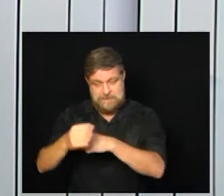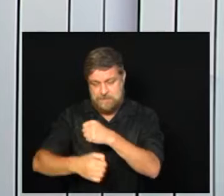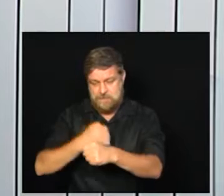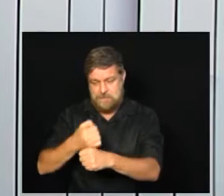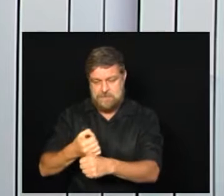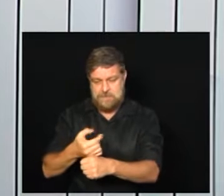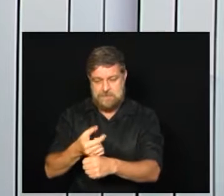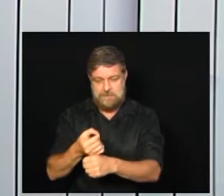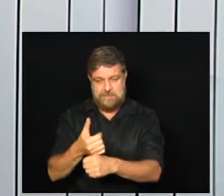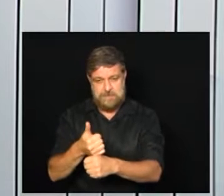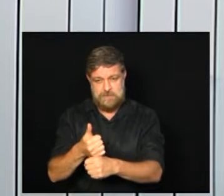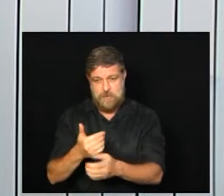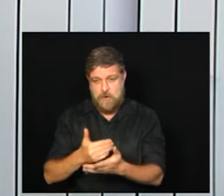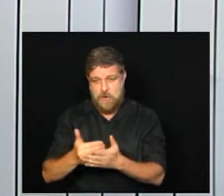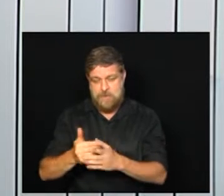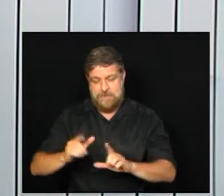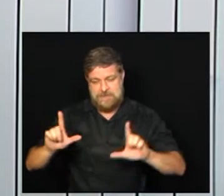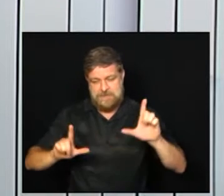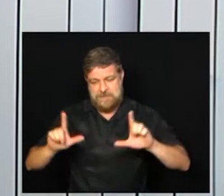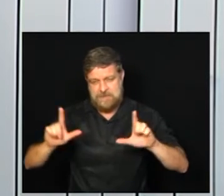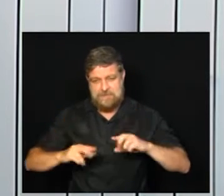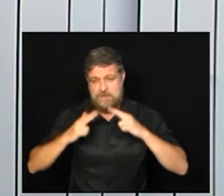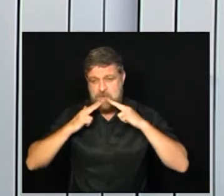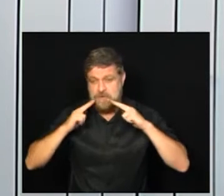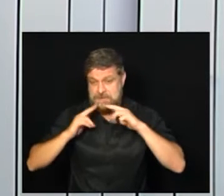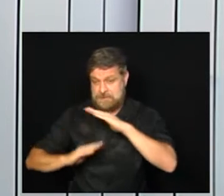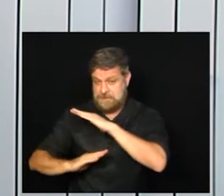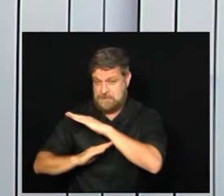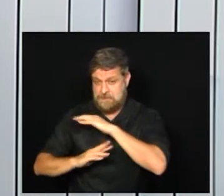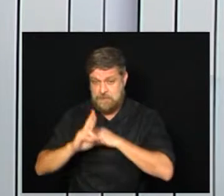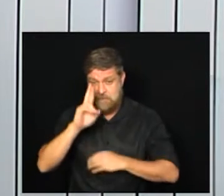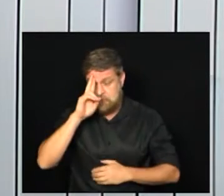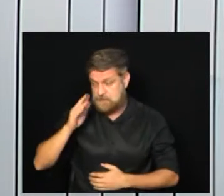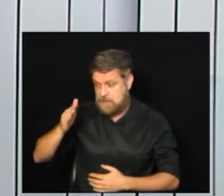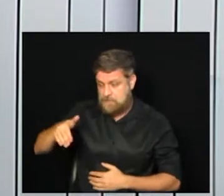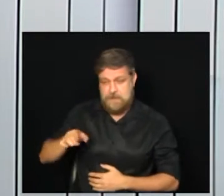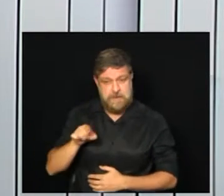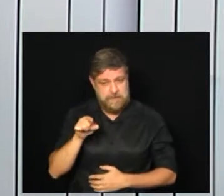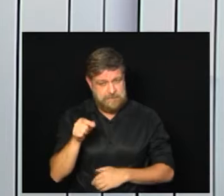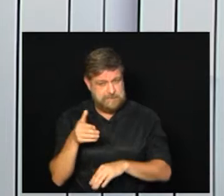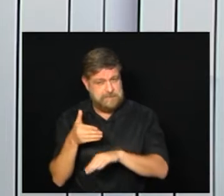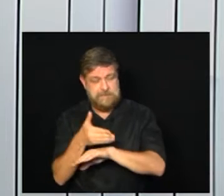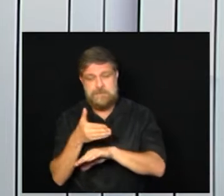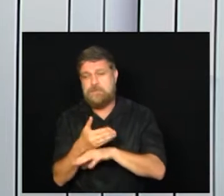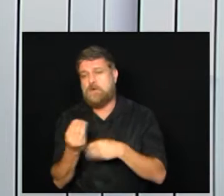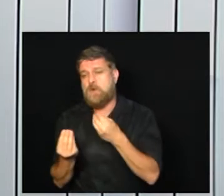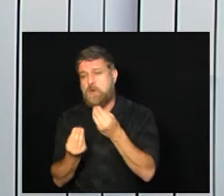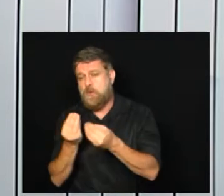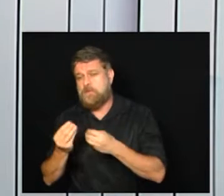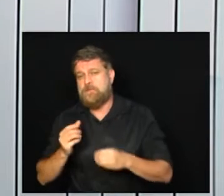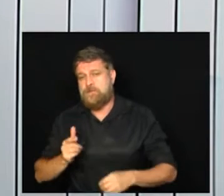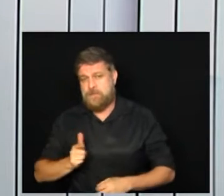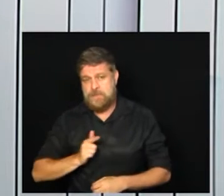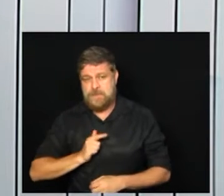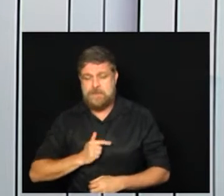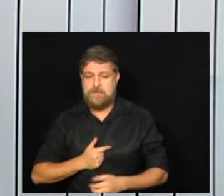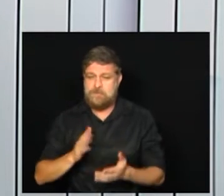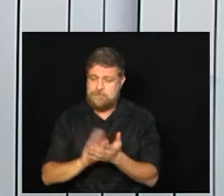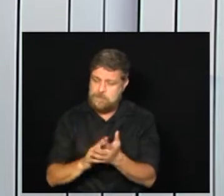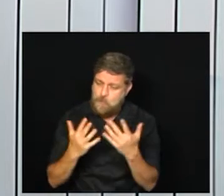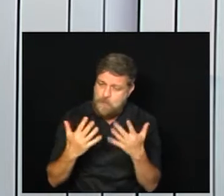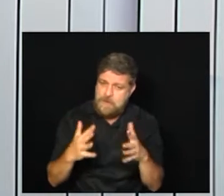Notícia ao vivo, 12:30. E eu quero a sua participação. Envie a sua mensagem pra gente, um elogio e